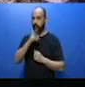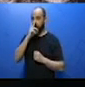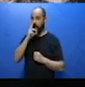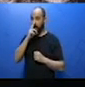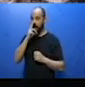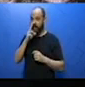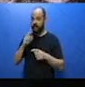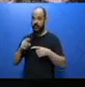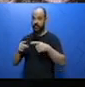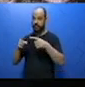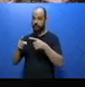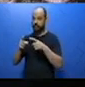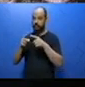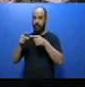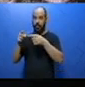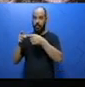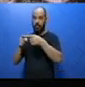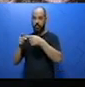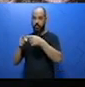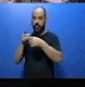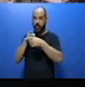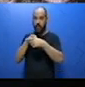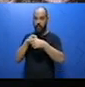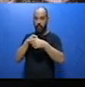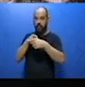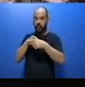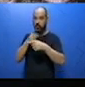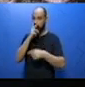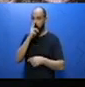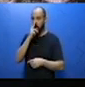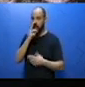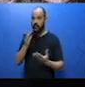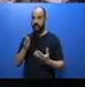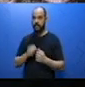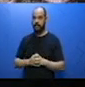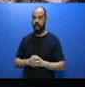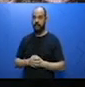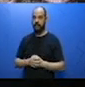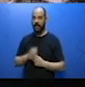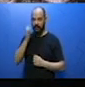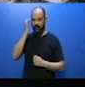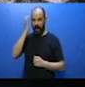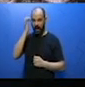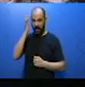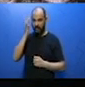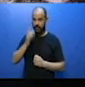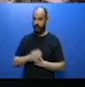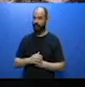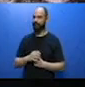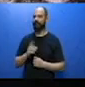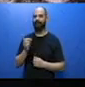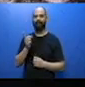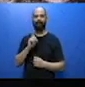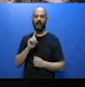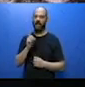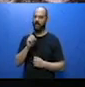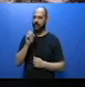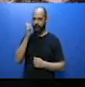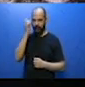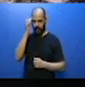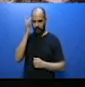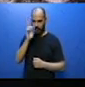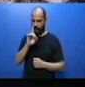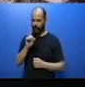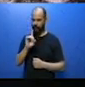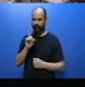lados. Então, é fácil localizar? Mais uma vez, não é fácil.